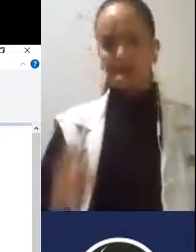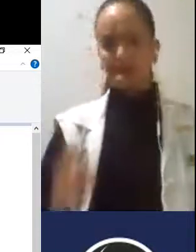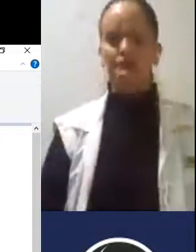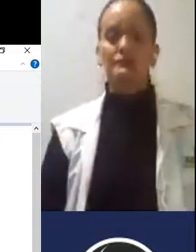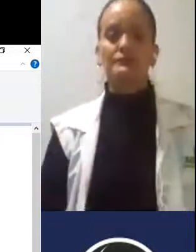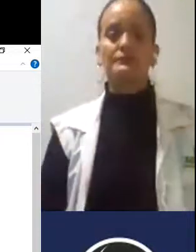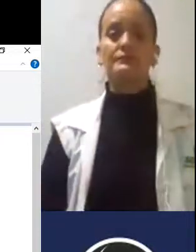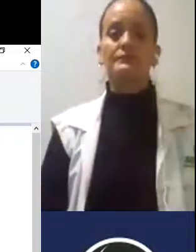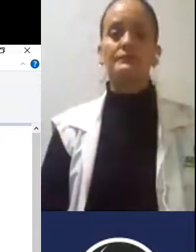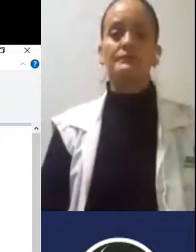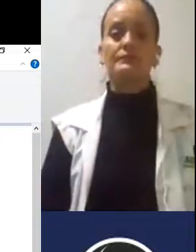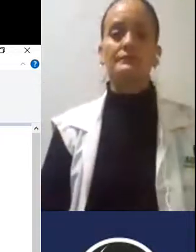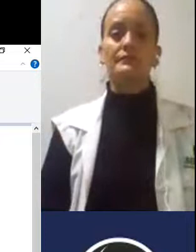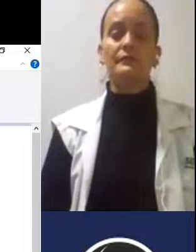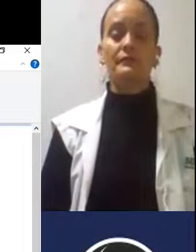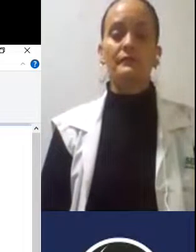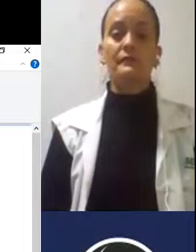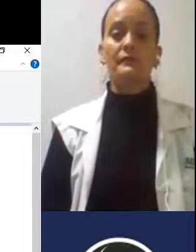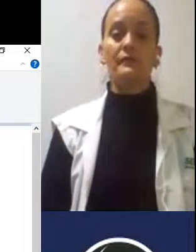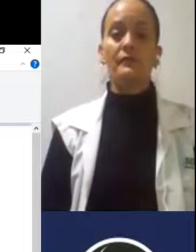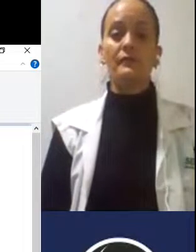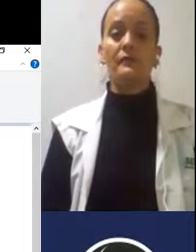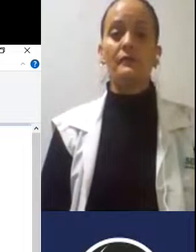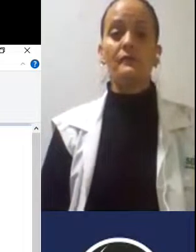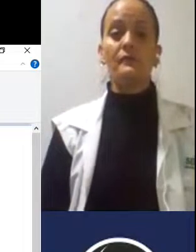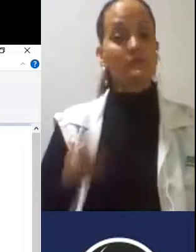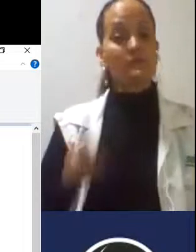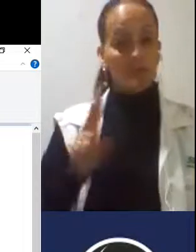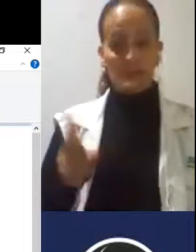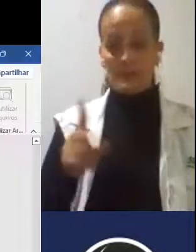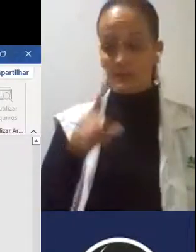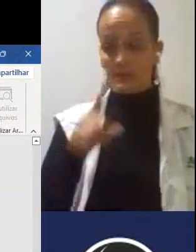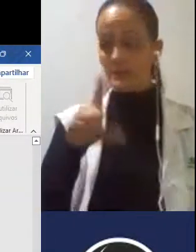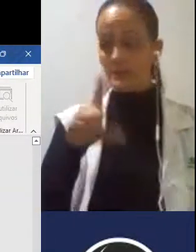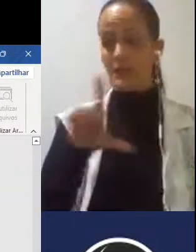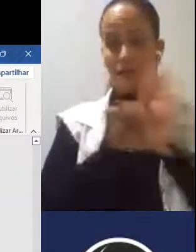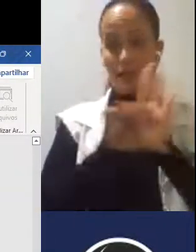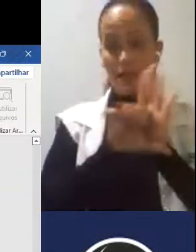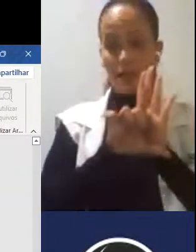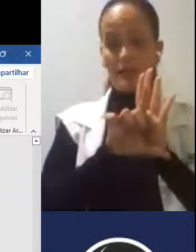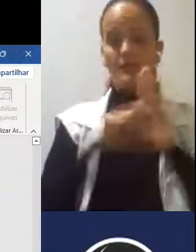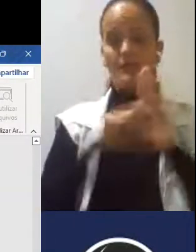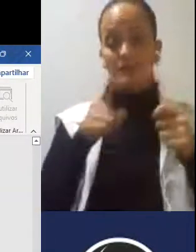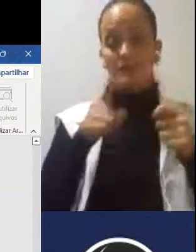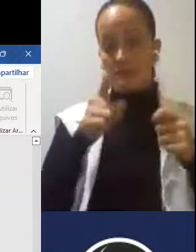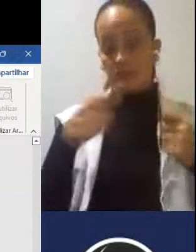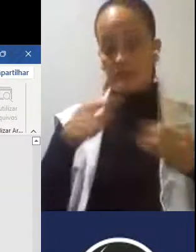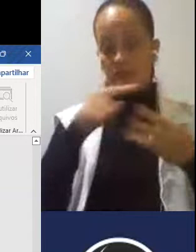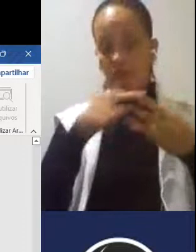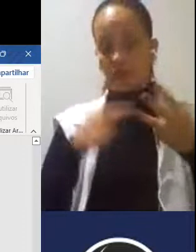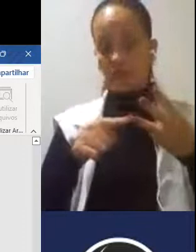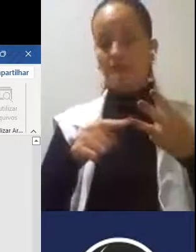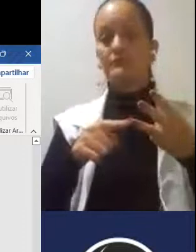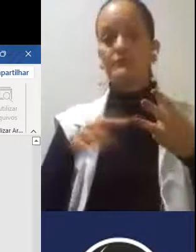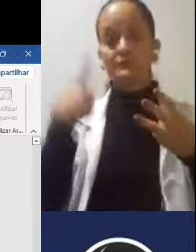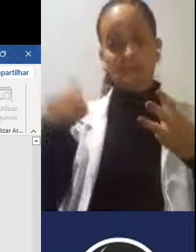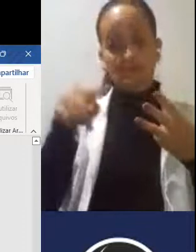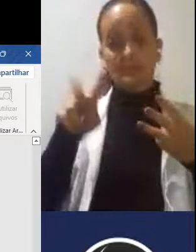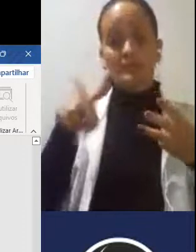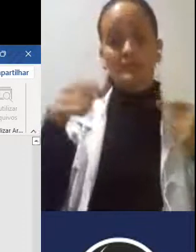vão precisar dessas informações aqui para a resolução da SAP. Por quê? Lá na SAP pede para vocês calcularem.